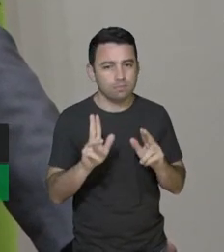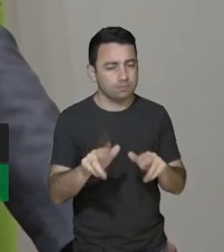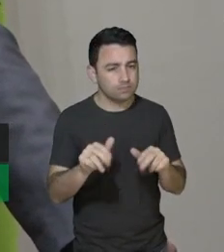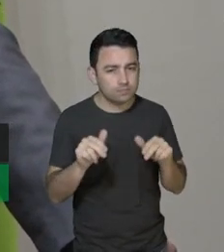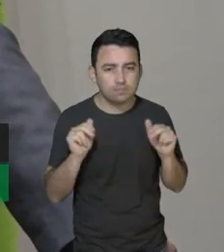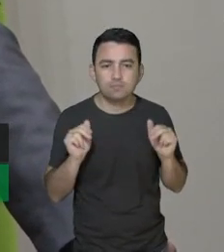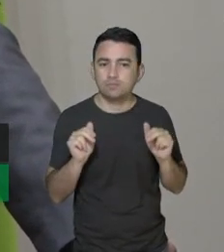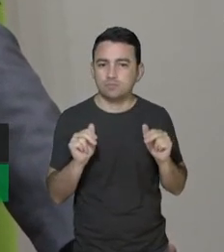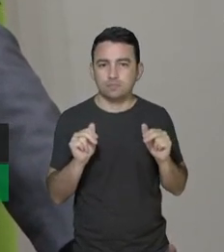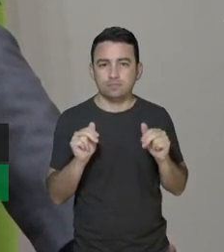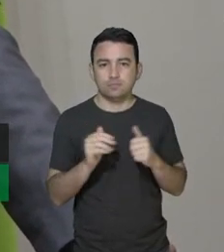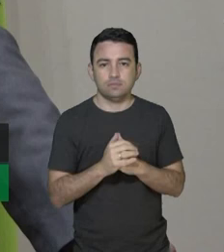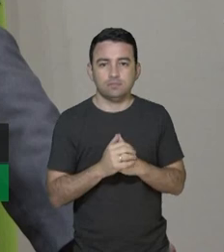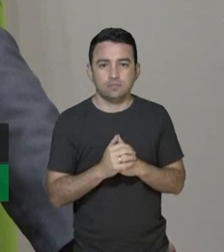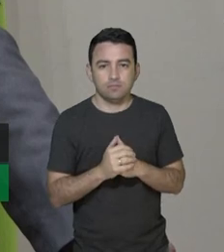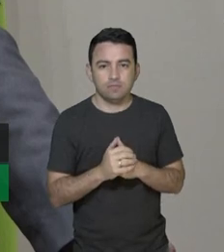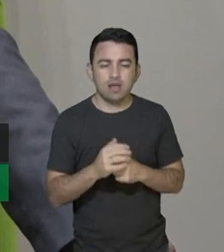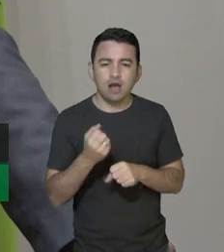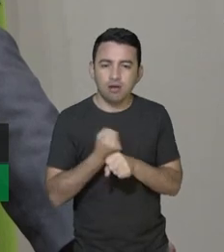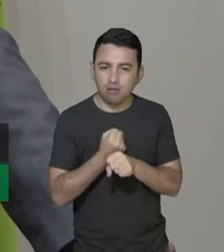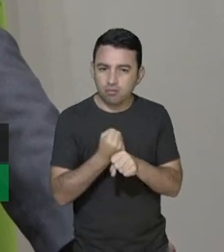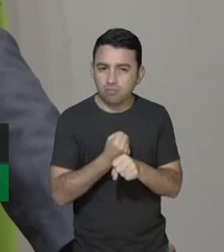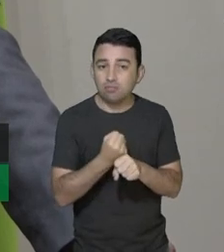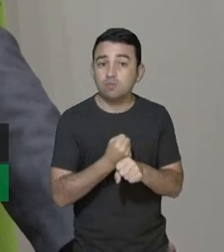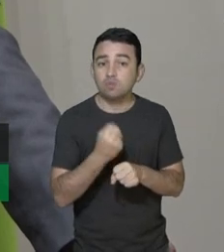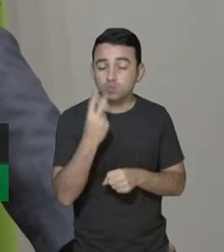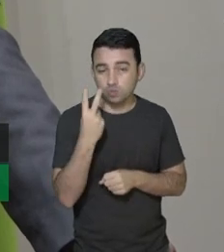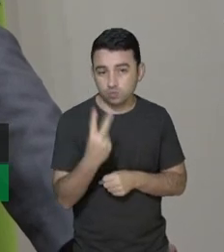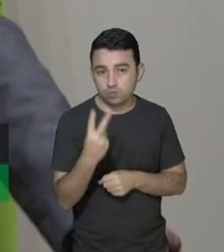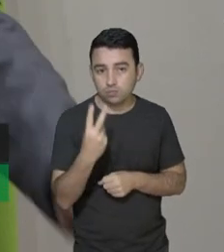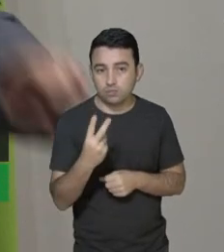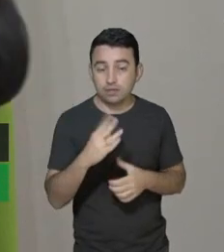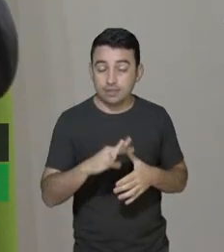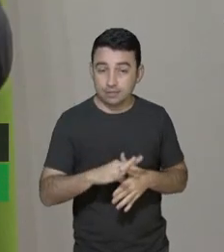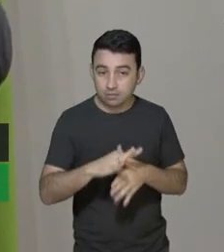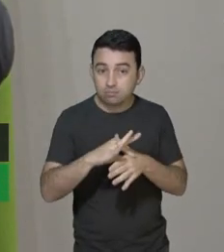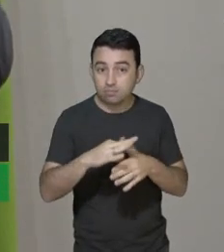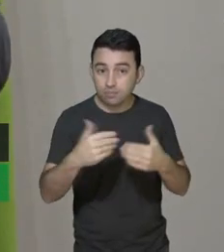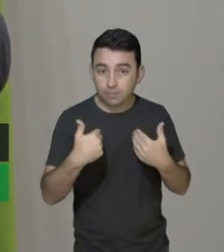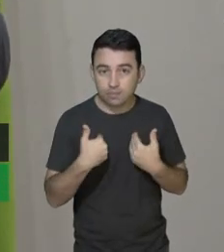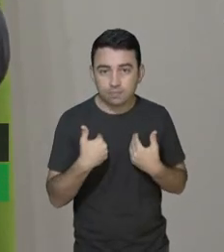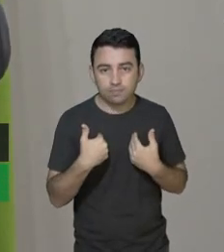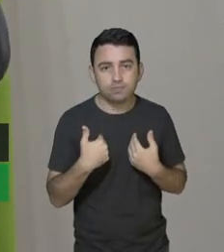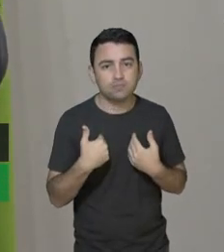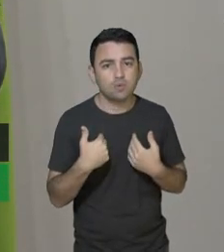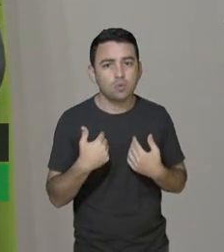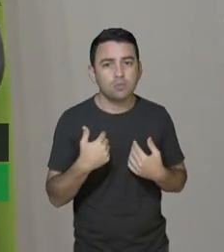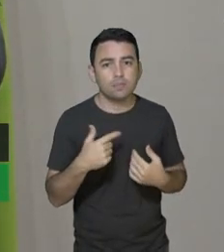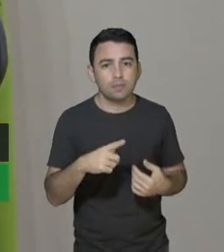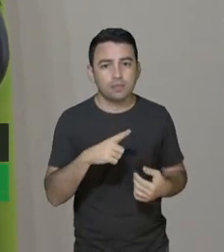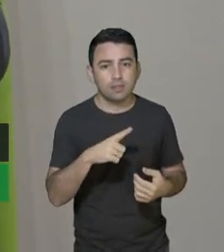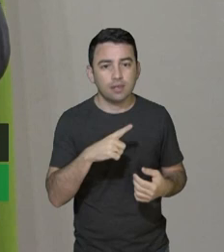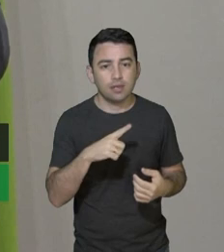Em nenhum momento, nesses 2 anos de liderança, nós tivemos uma defecção. Vocês